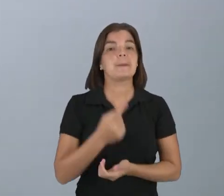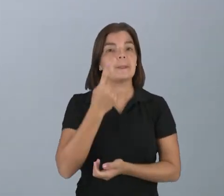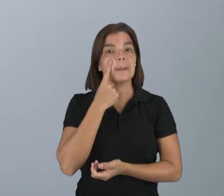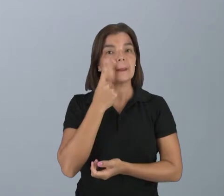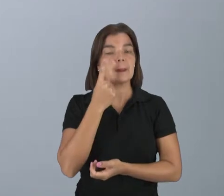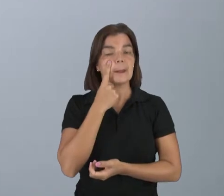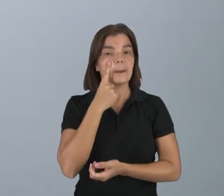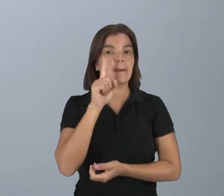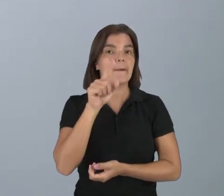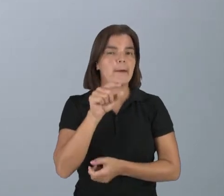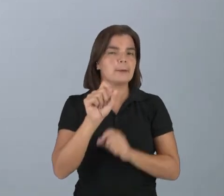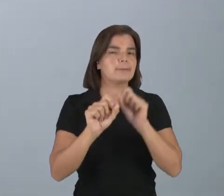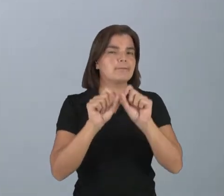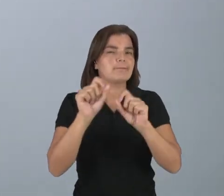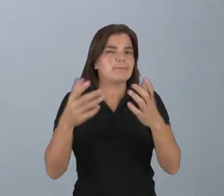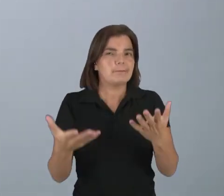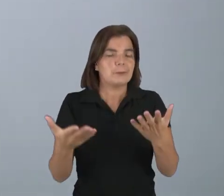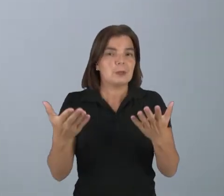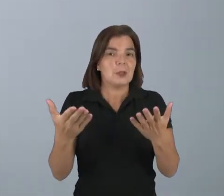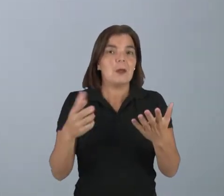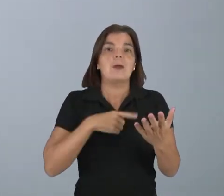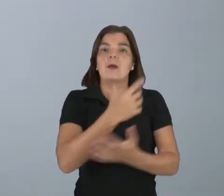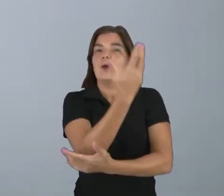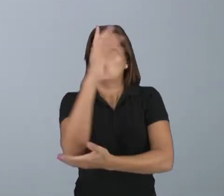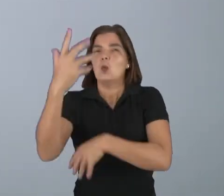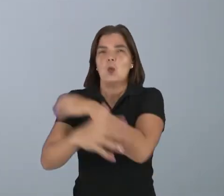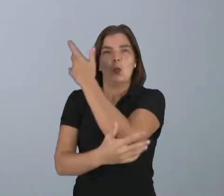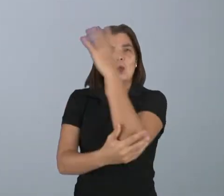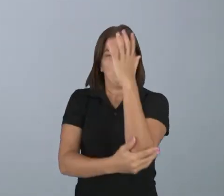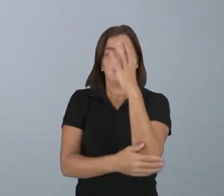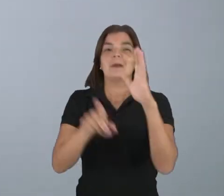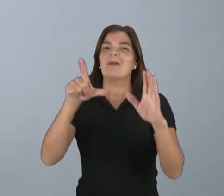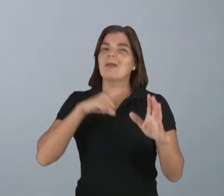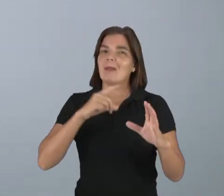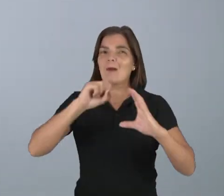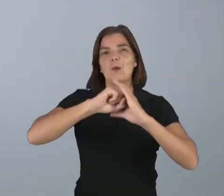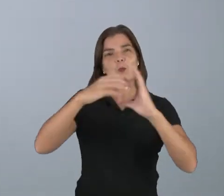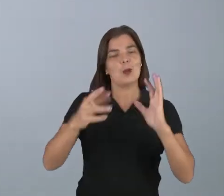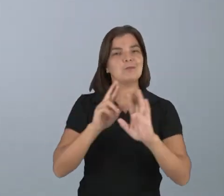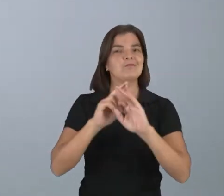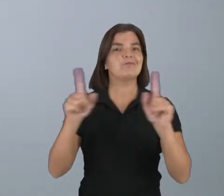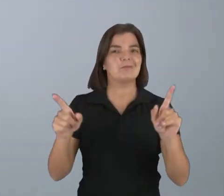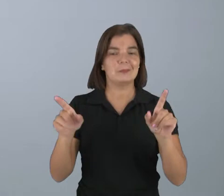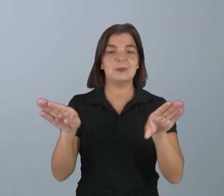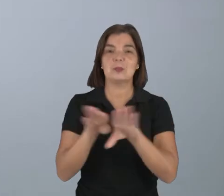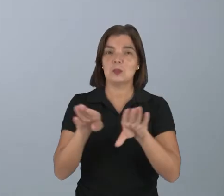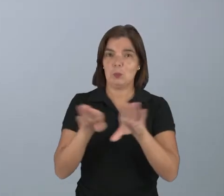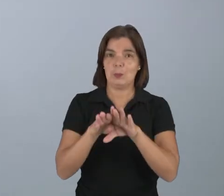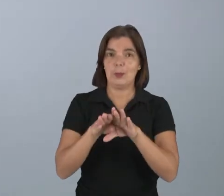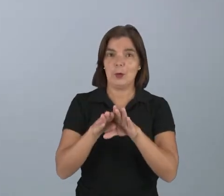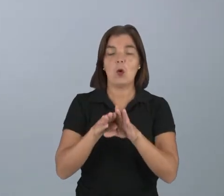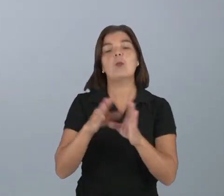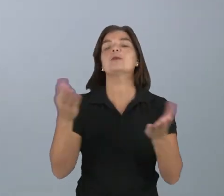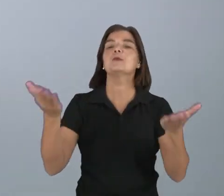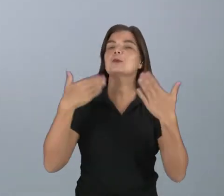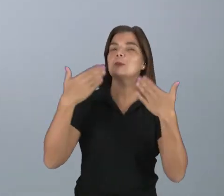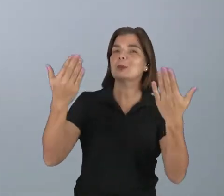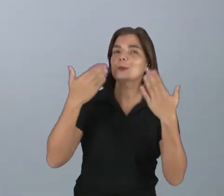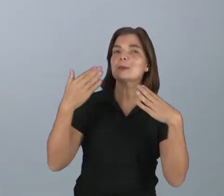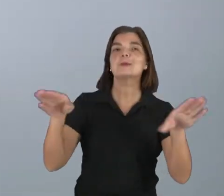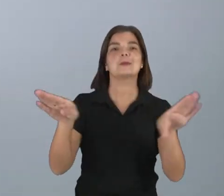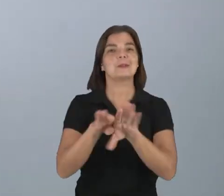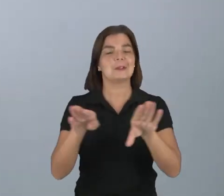Então, isso vai fazer com que a vegetação assuma características diferentes, tanto na zona tropical como na